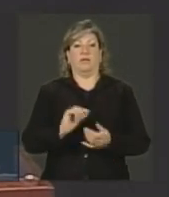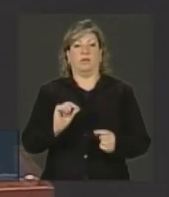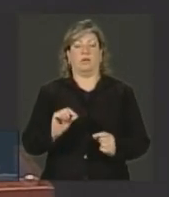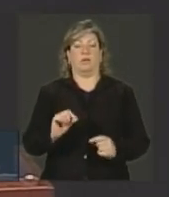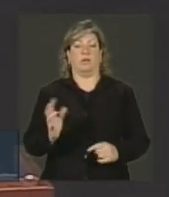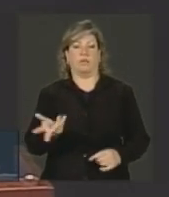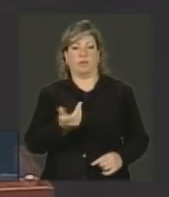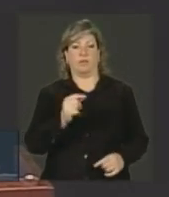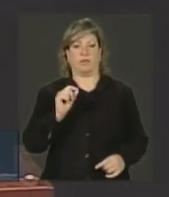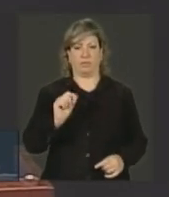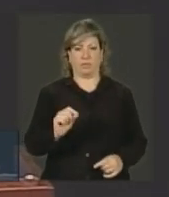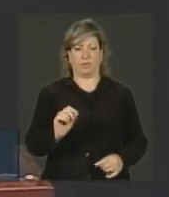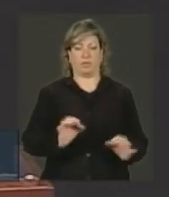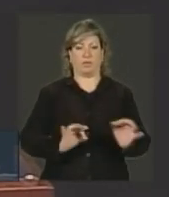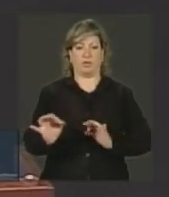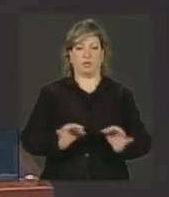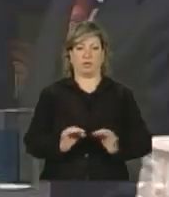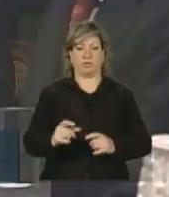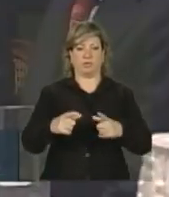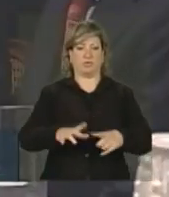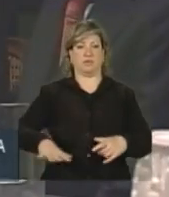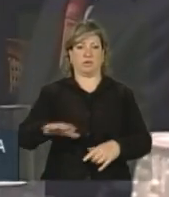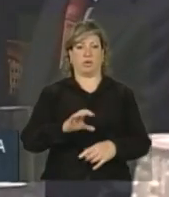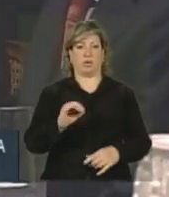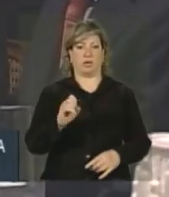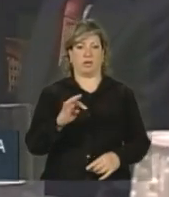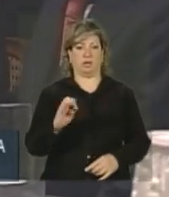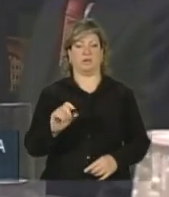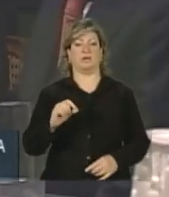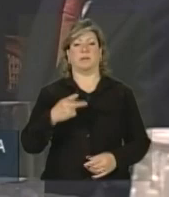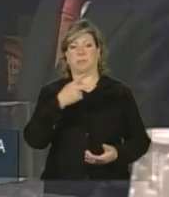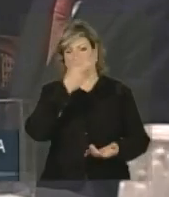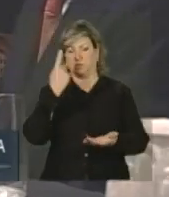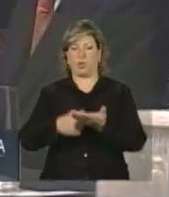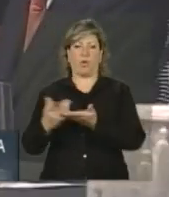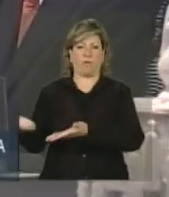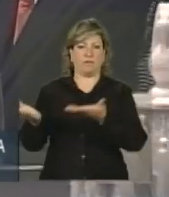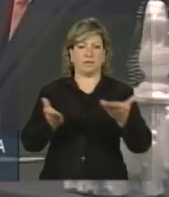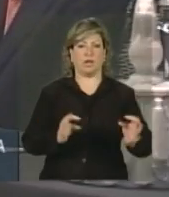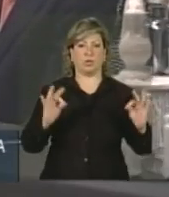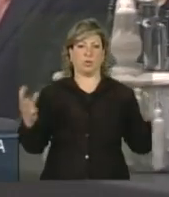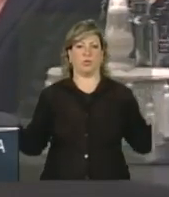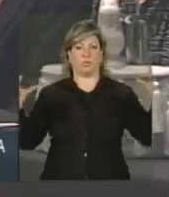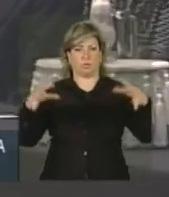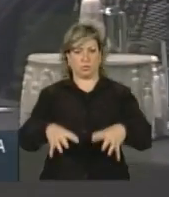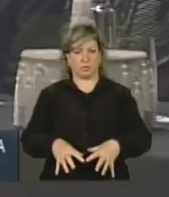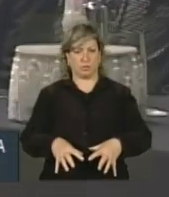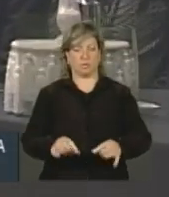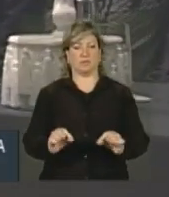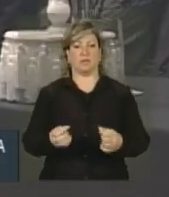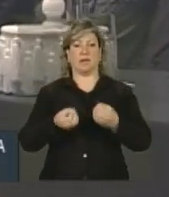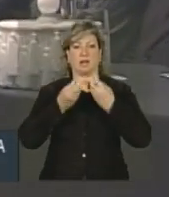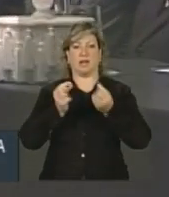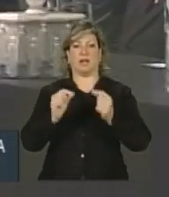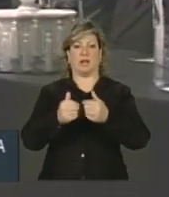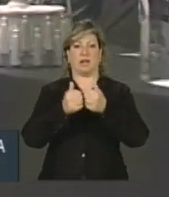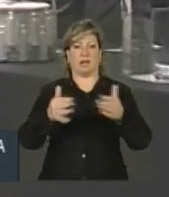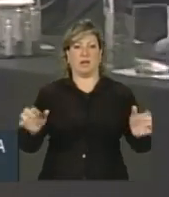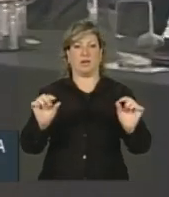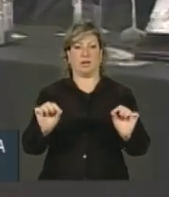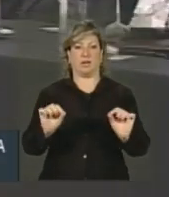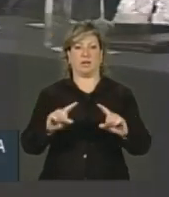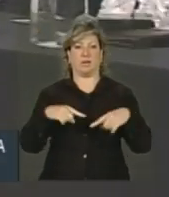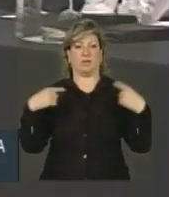Oeste, autoridades presentes, congregados, convidados, declaro aberta a